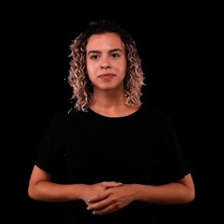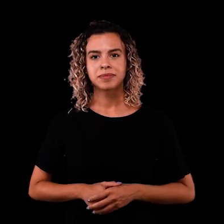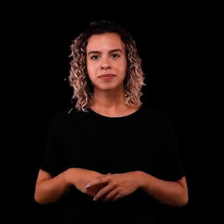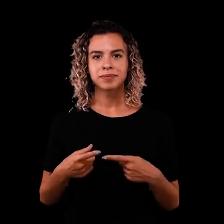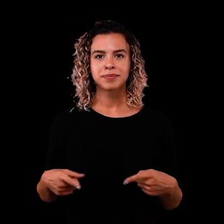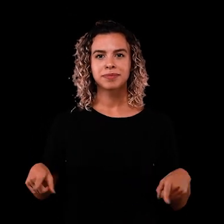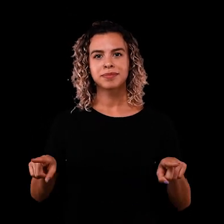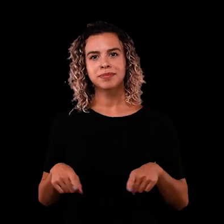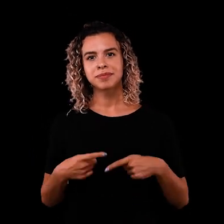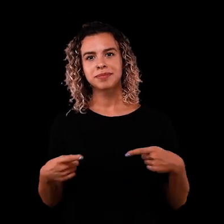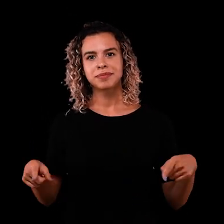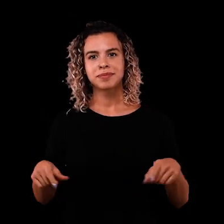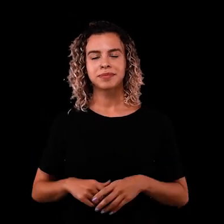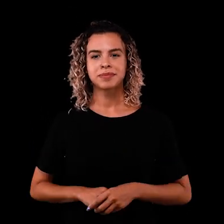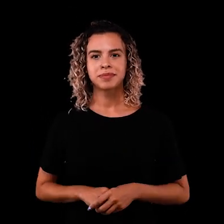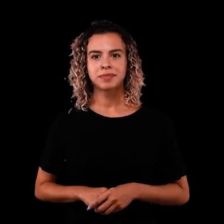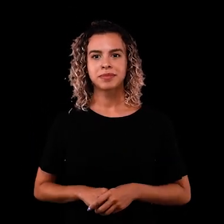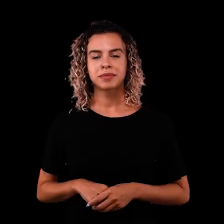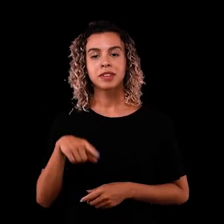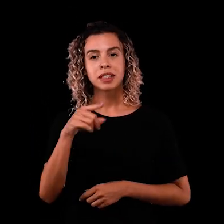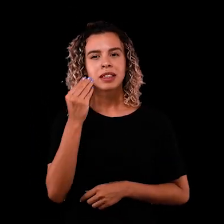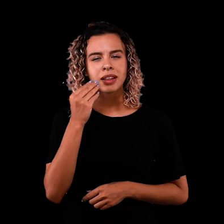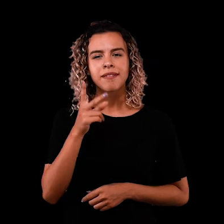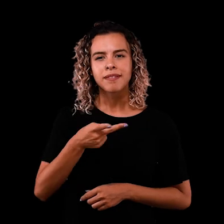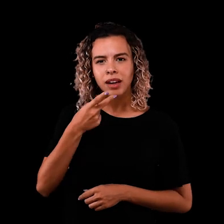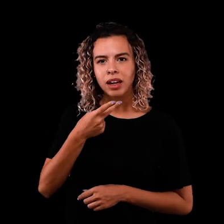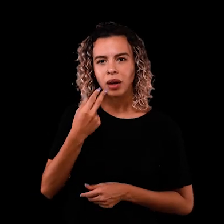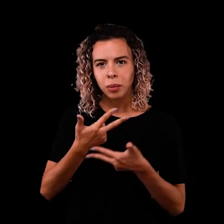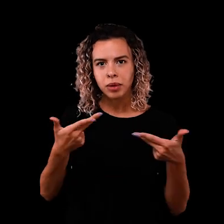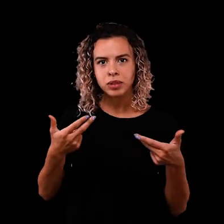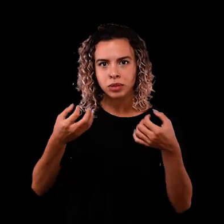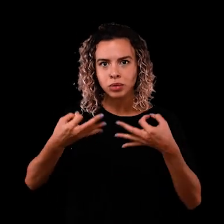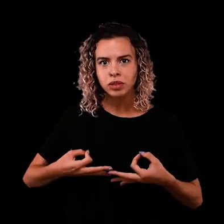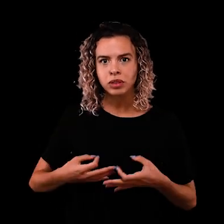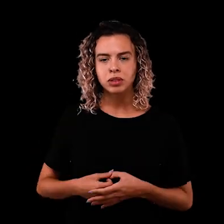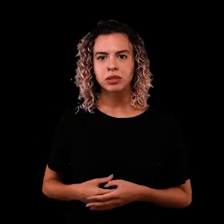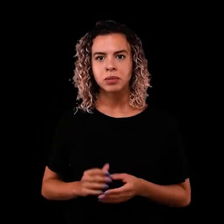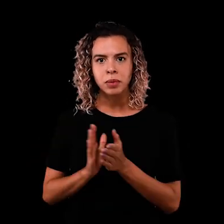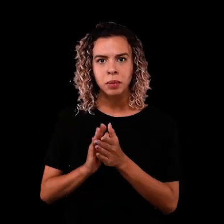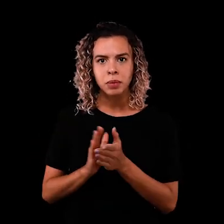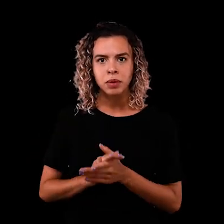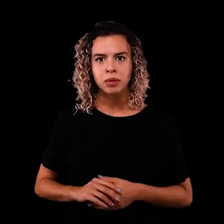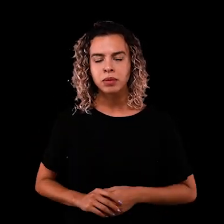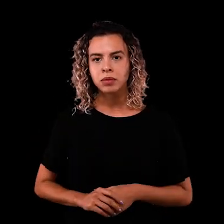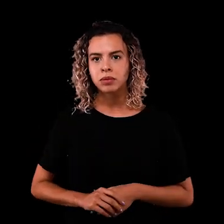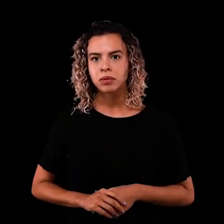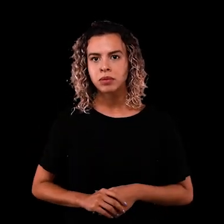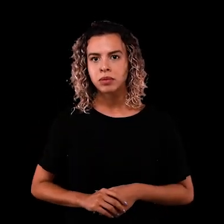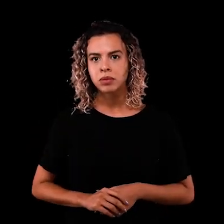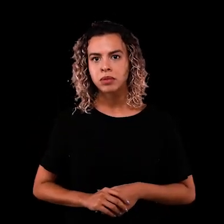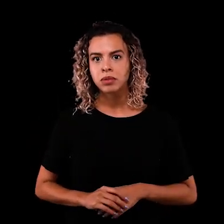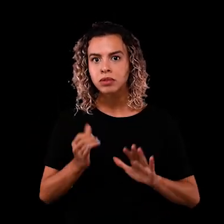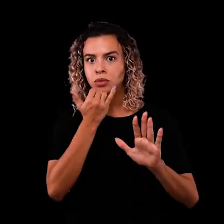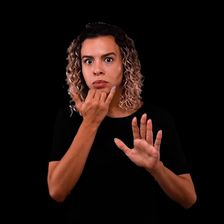Cristiano balança a cabeça em afirmação de olhos fechados. Só dá umas palmas para garantir a sincronização, tá? Poliana bate